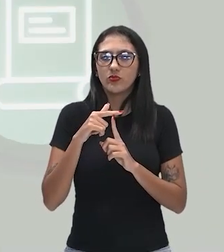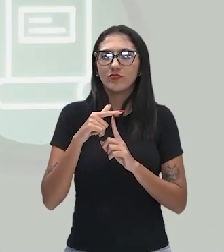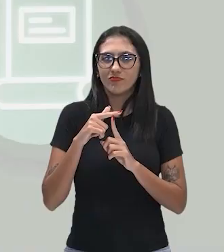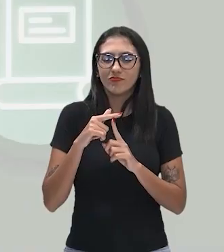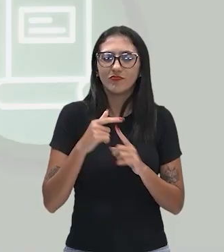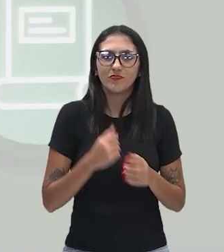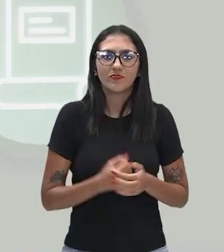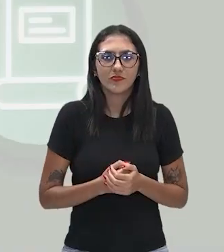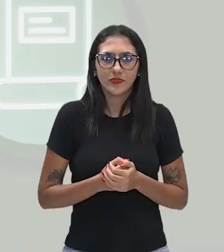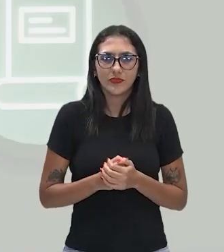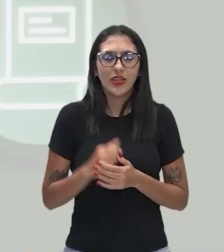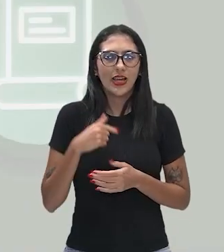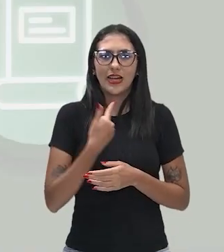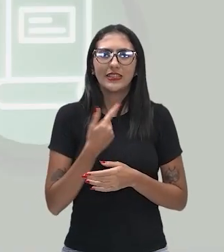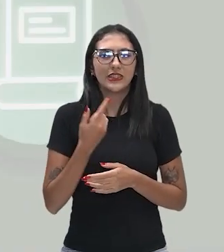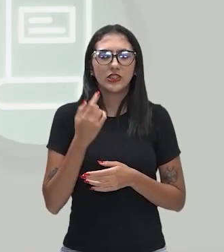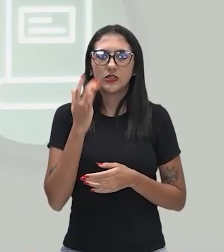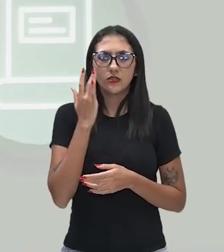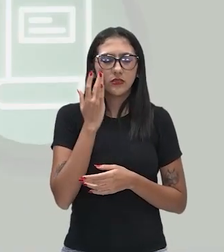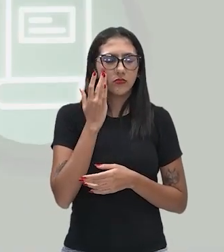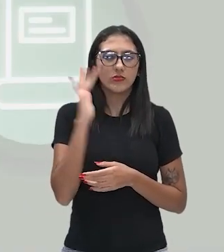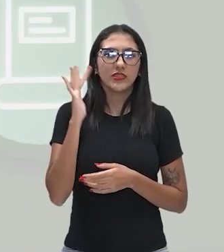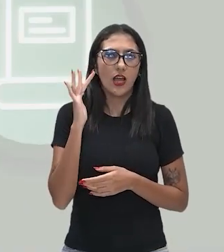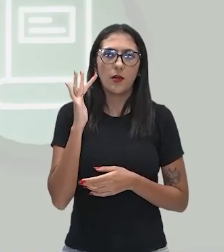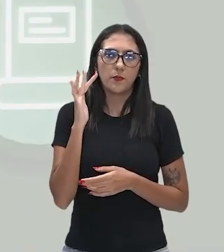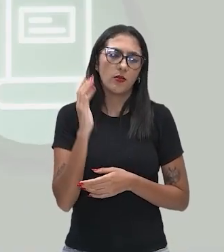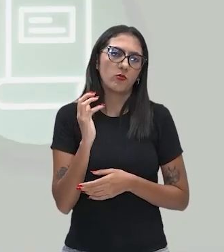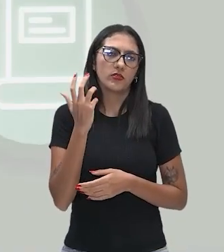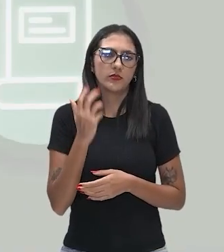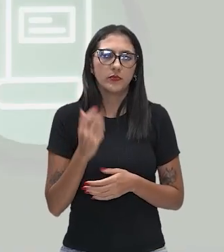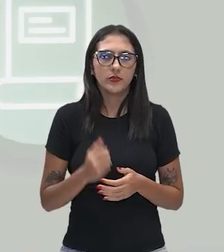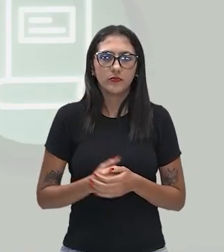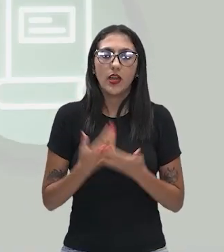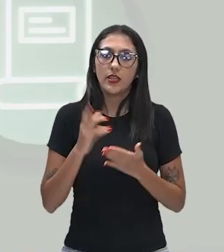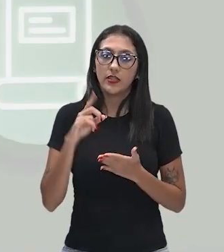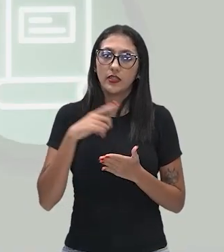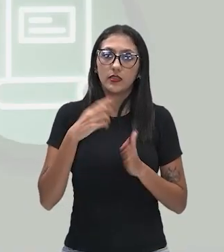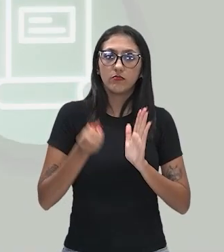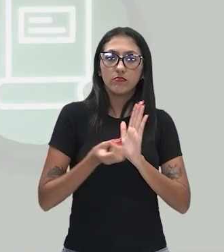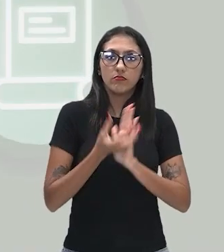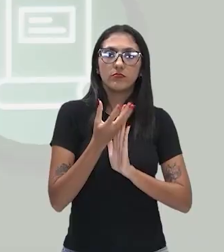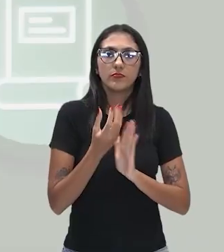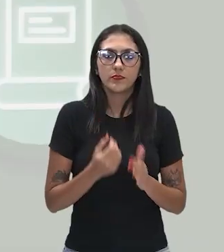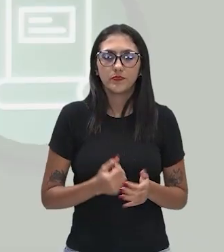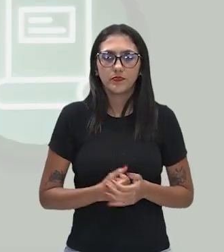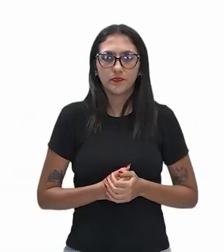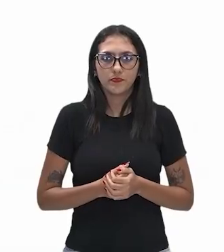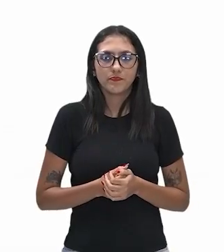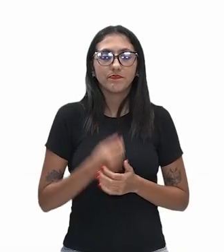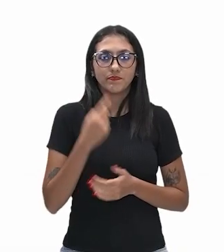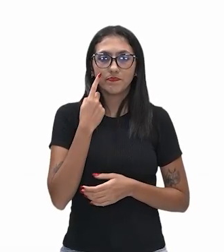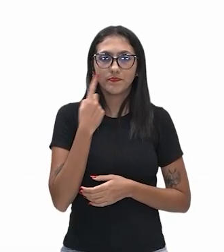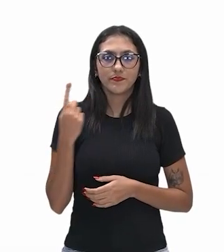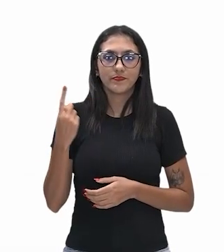tem certeza de alguns fatores. E é daí que vai nascer aquilo que nós chamamos de princípio da incerteza. Dá só uma